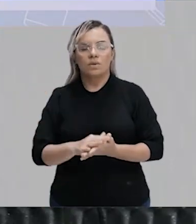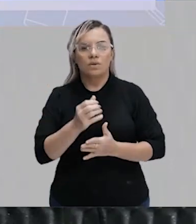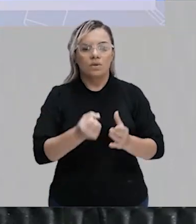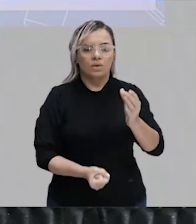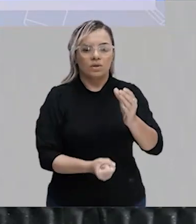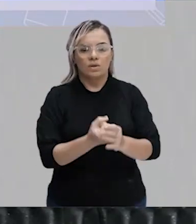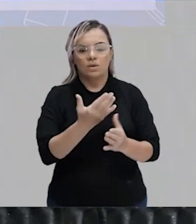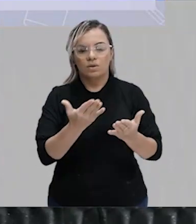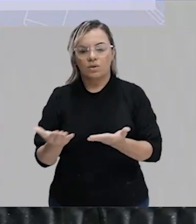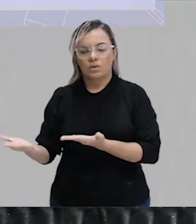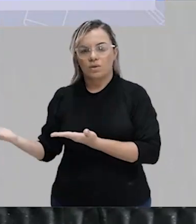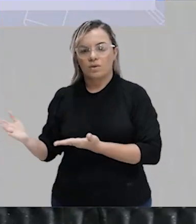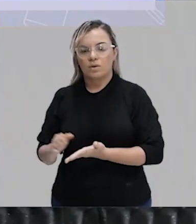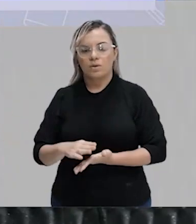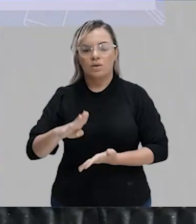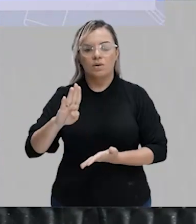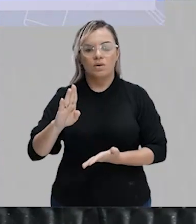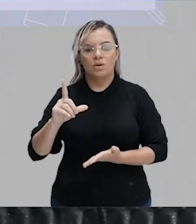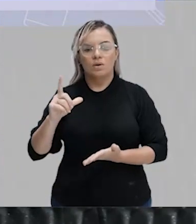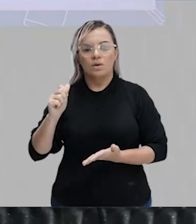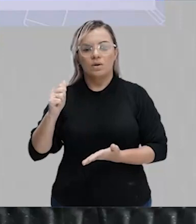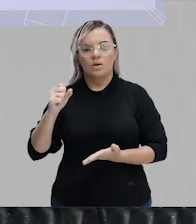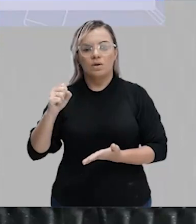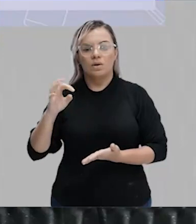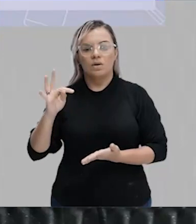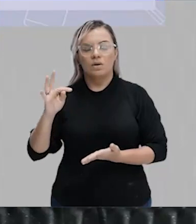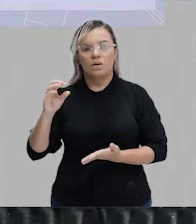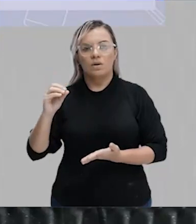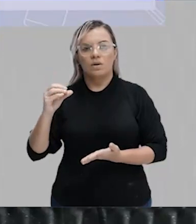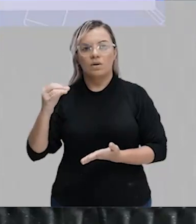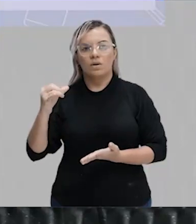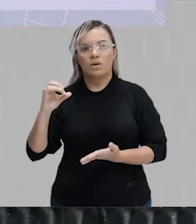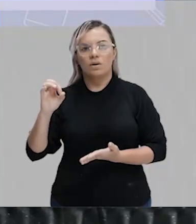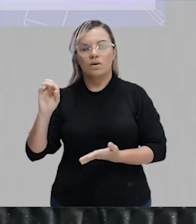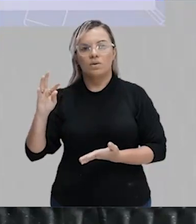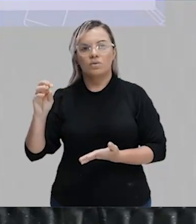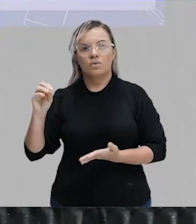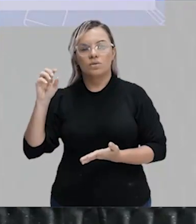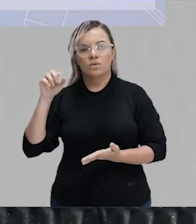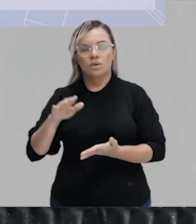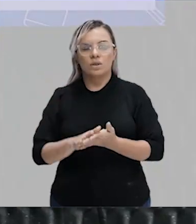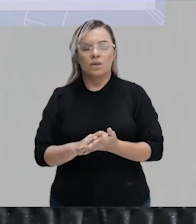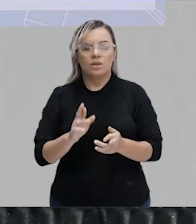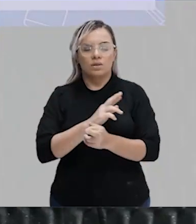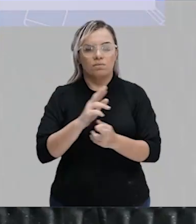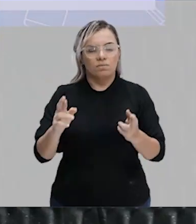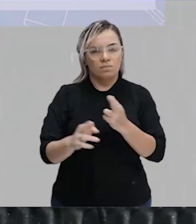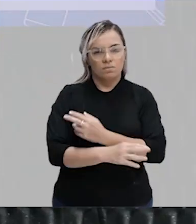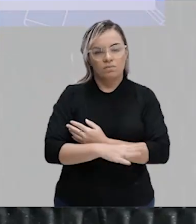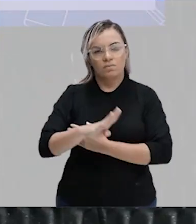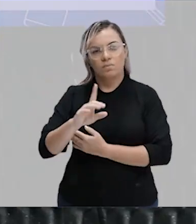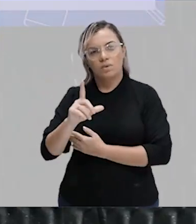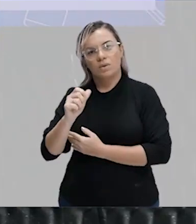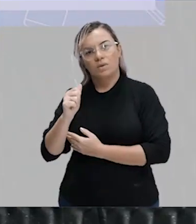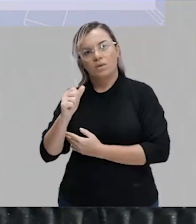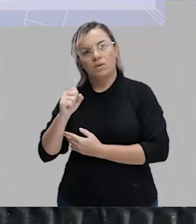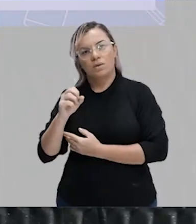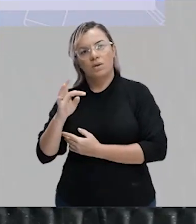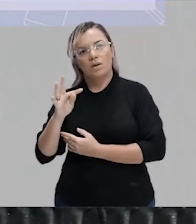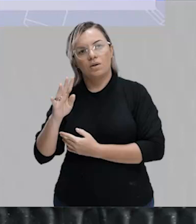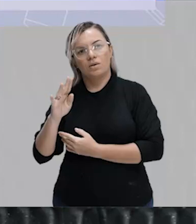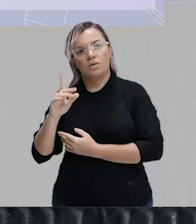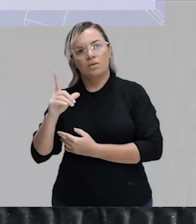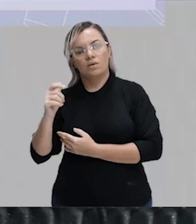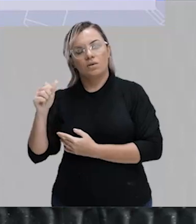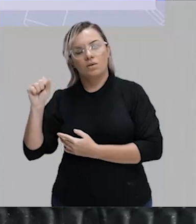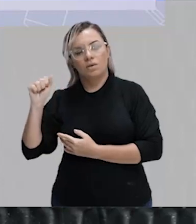origem ao blastocisto. O blastocisto é correspondente à blástula. A blástula. Só que nos seres humanos,